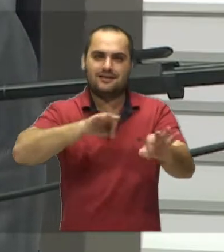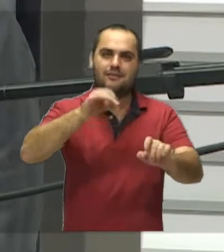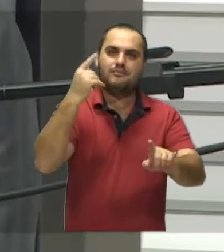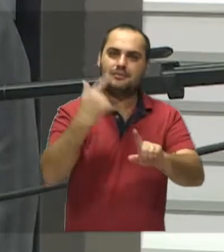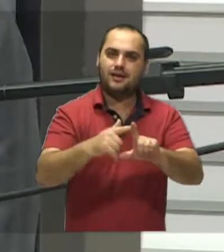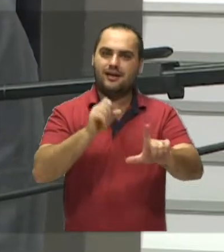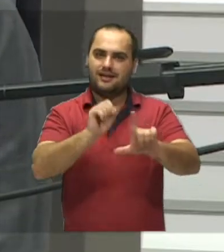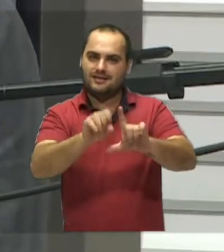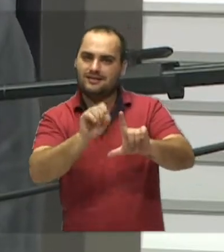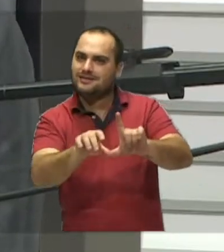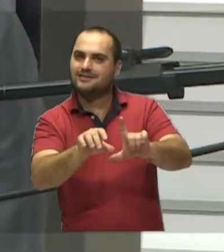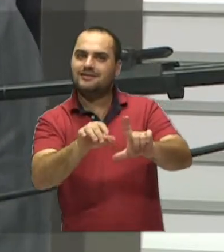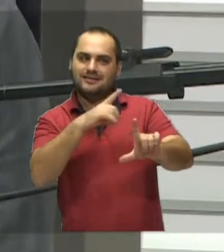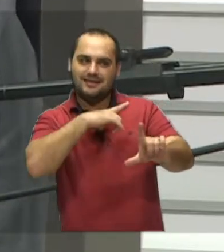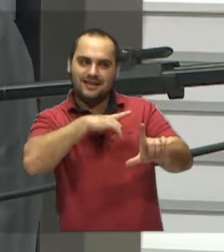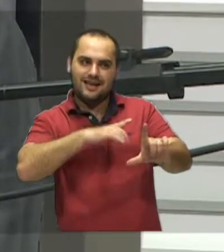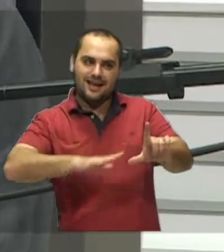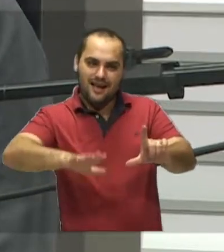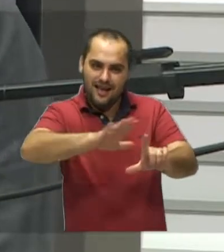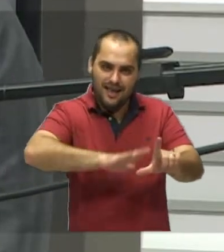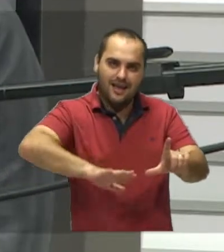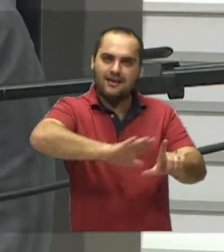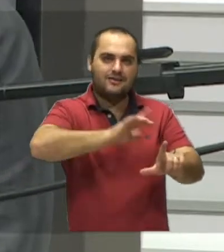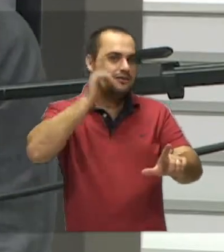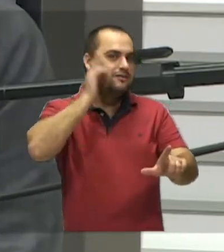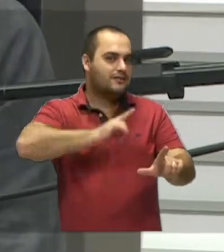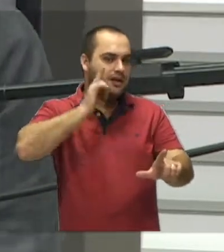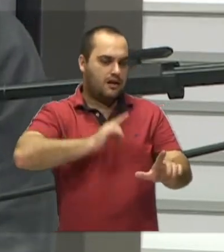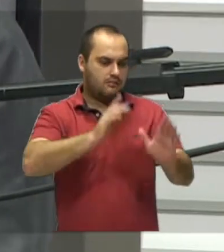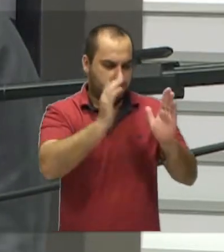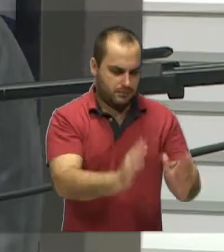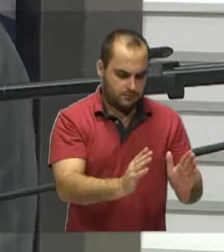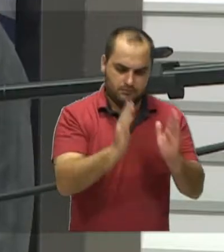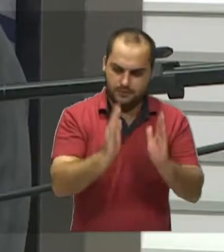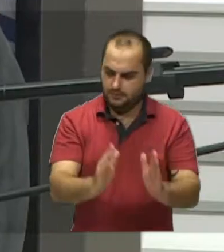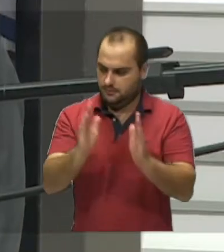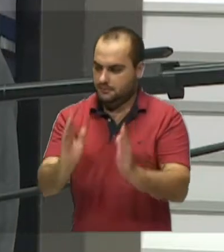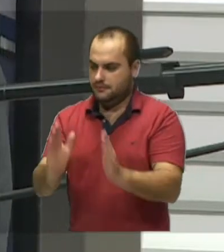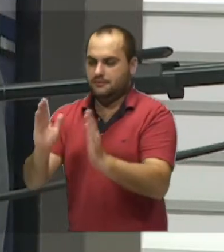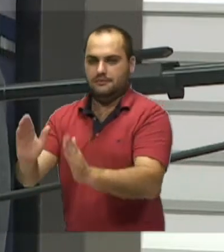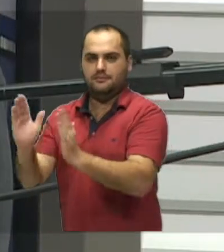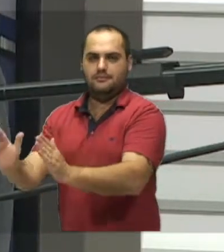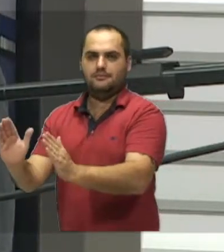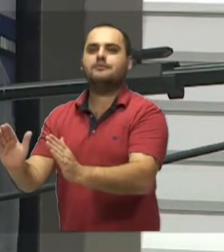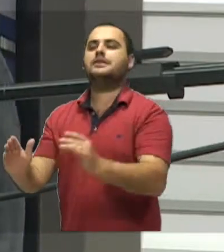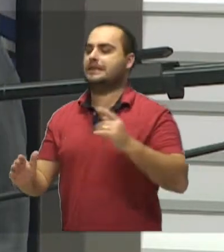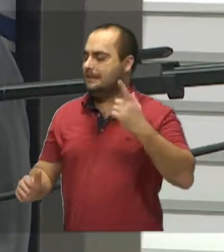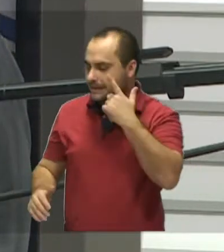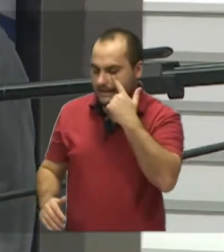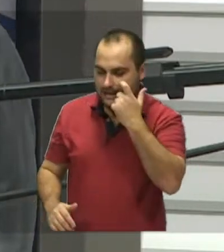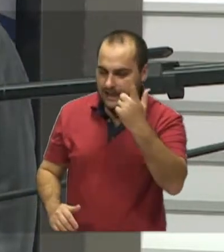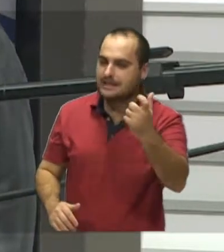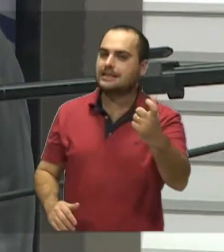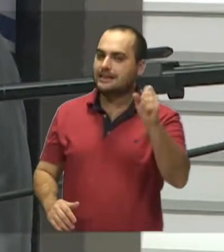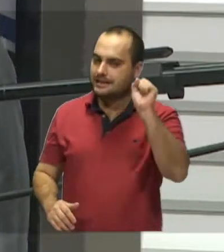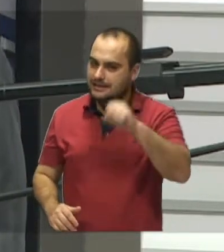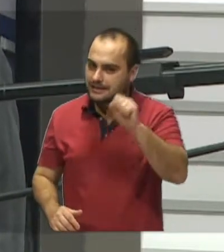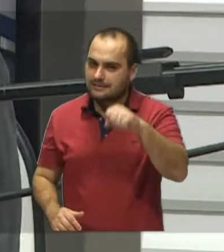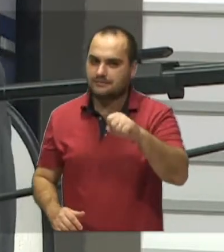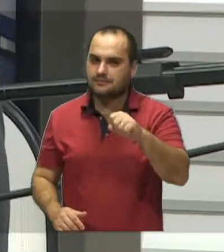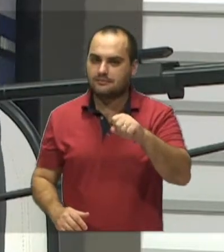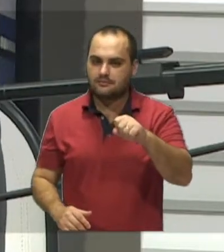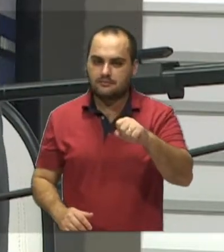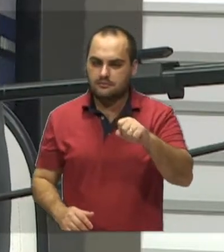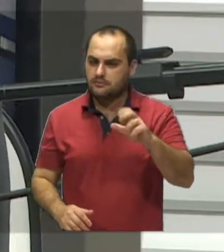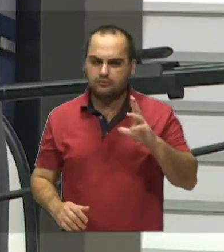muito isso, né? De você conseguir organizar nas caixinhas, isso faz parte disso e tal. Então, foi uma trajetória interessante. As coisas